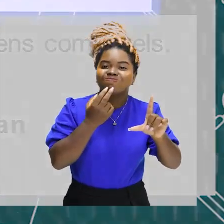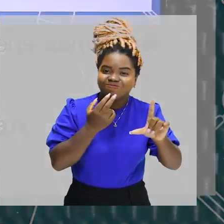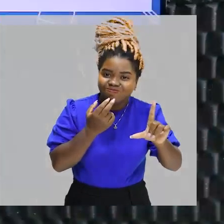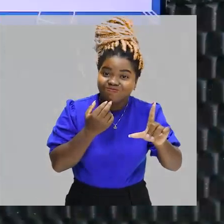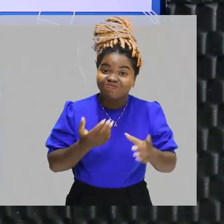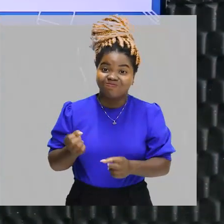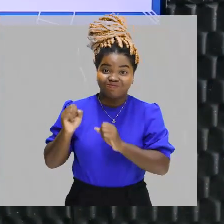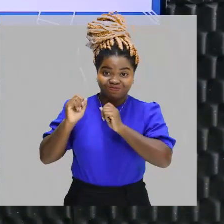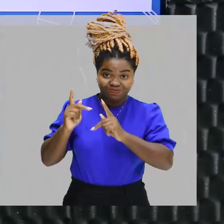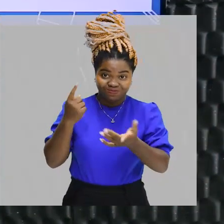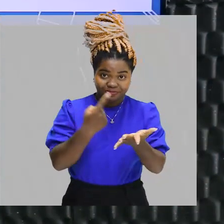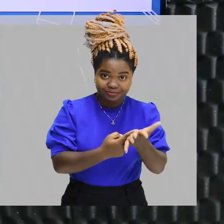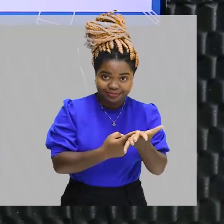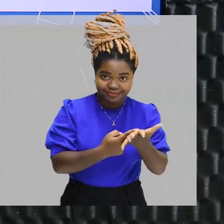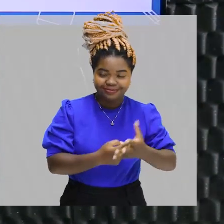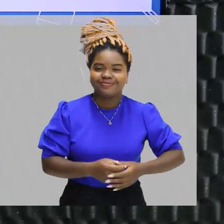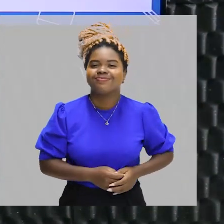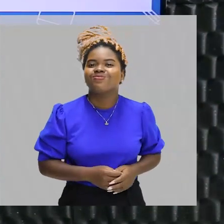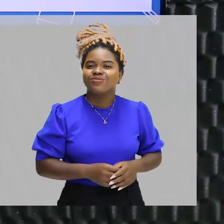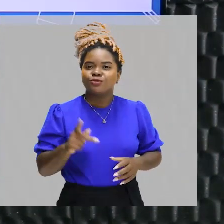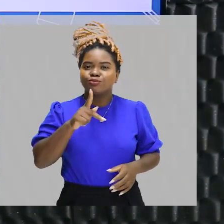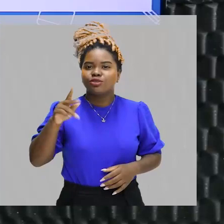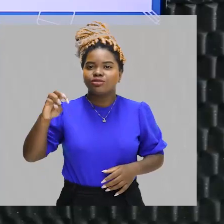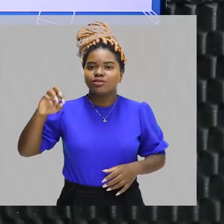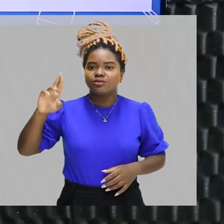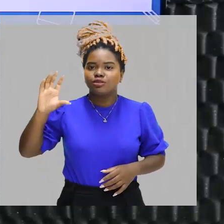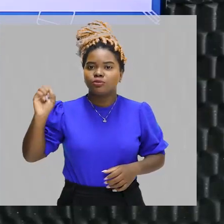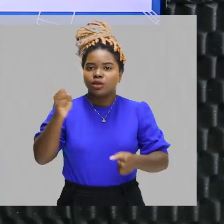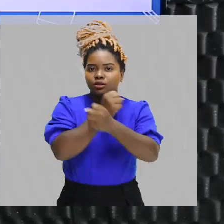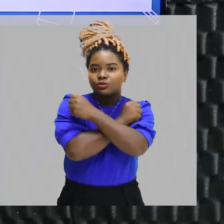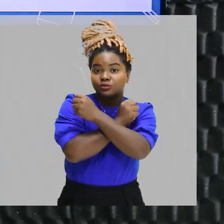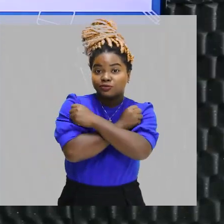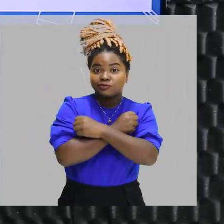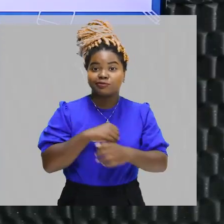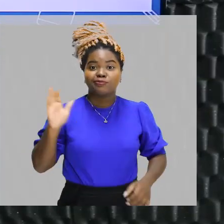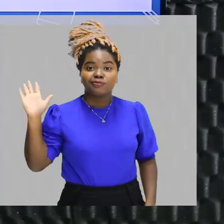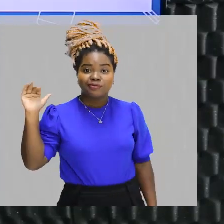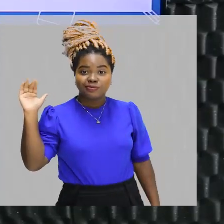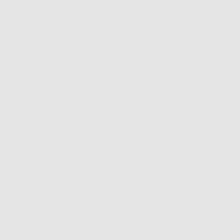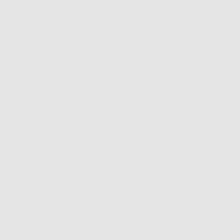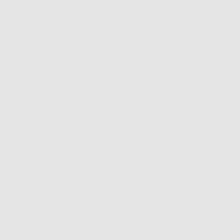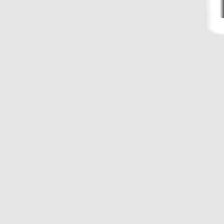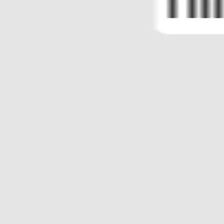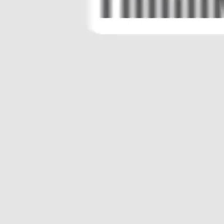aqui na plataforma Gonçalves Dias. Então, professor Marcos Dominici, um abraço, fui!